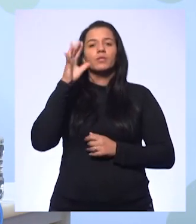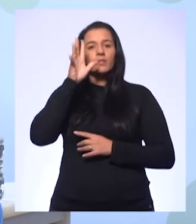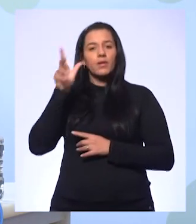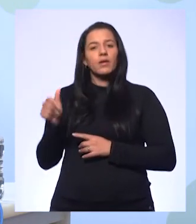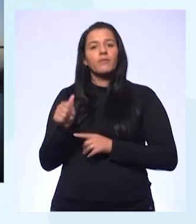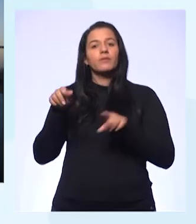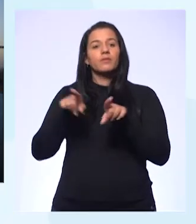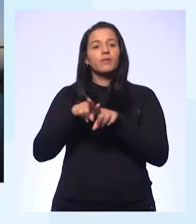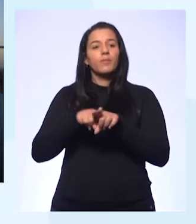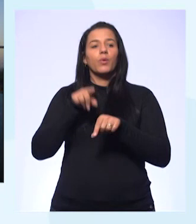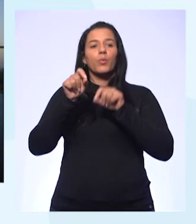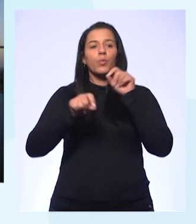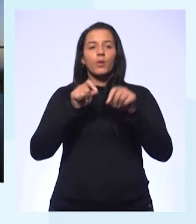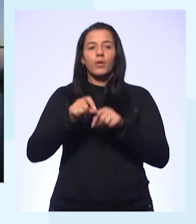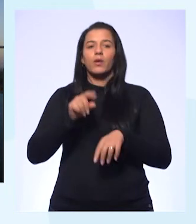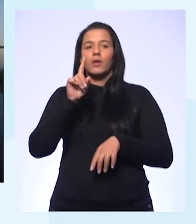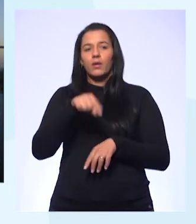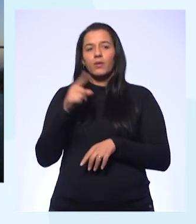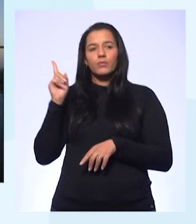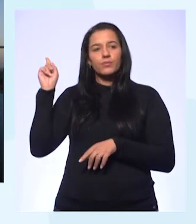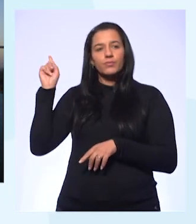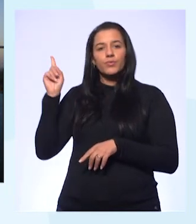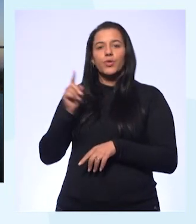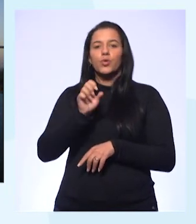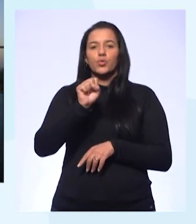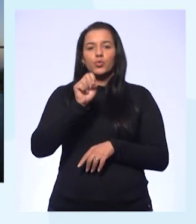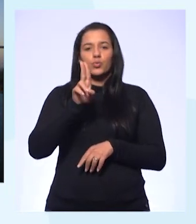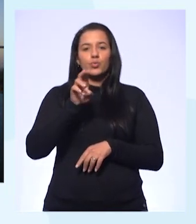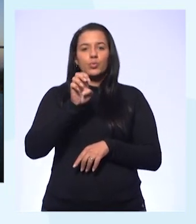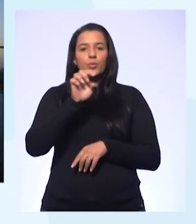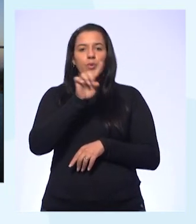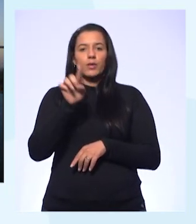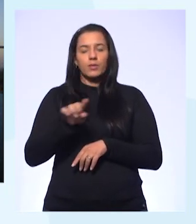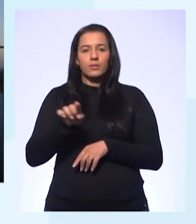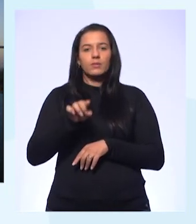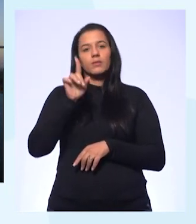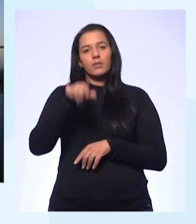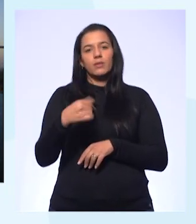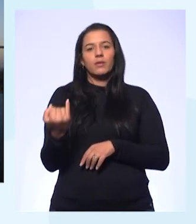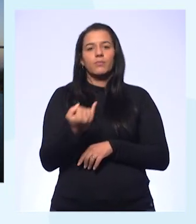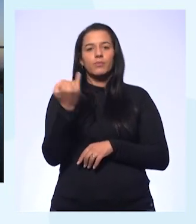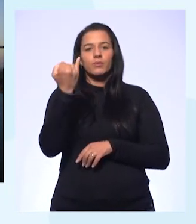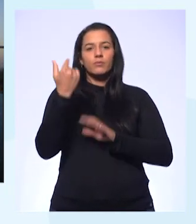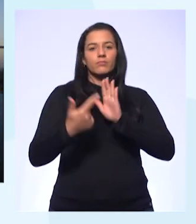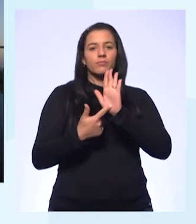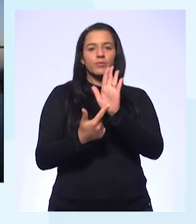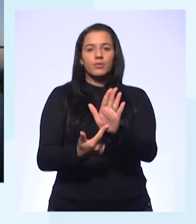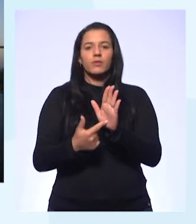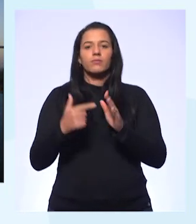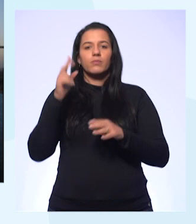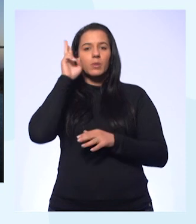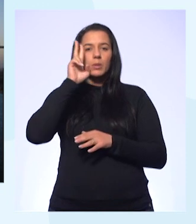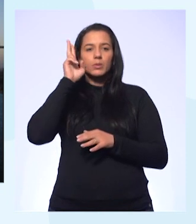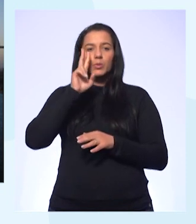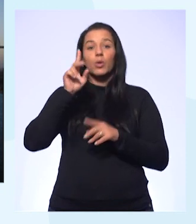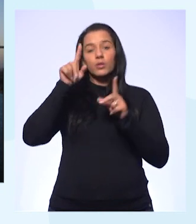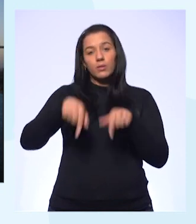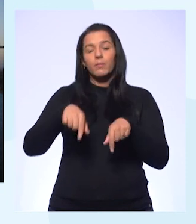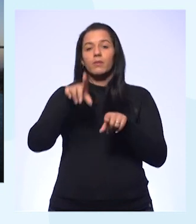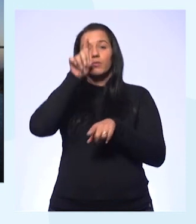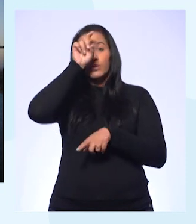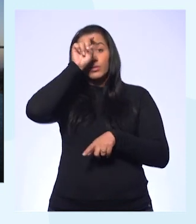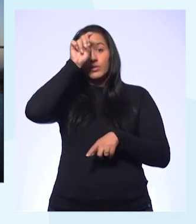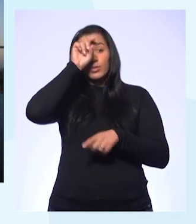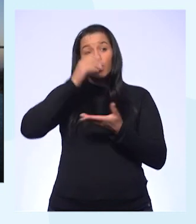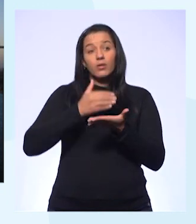de Suez. Né, o Canal de Suez aí, né, ele é bastante, né, retratado aí nas histórias, principalmente no Egito. Começou a